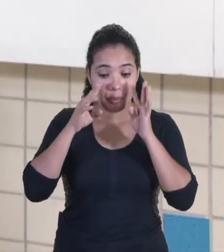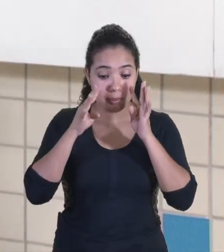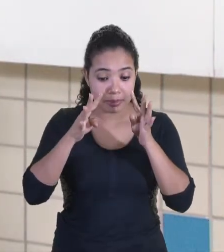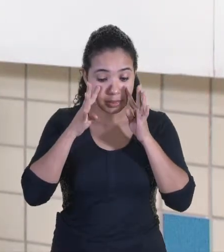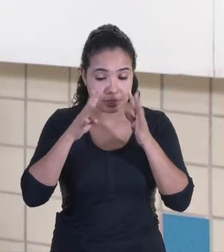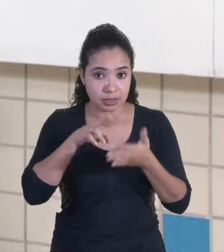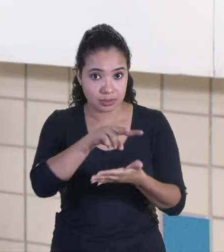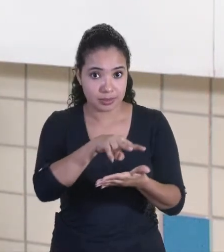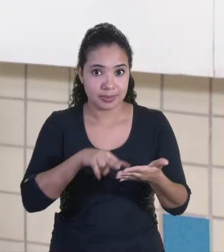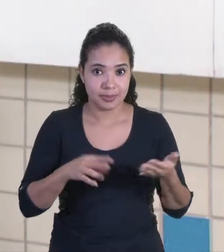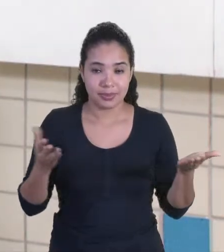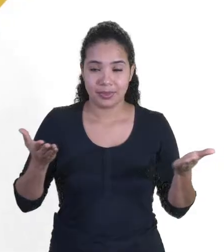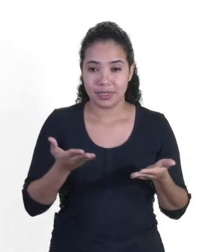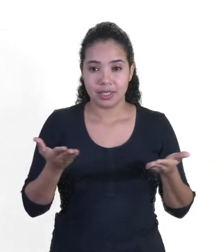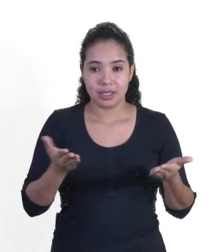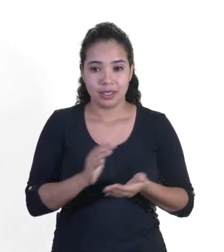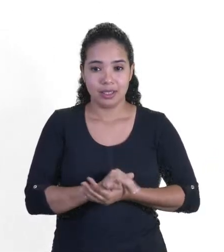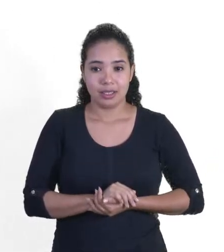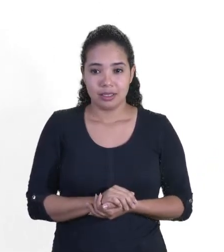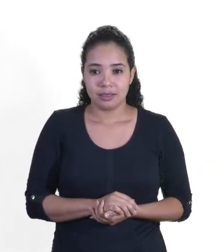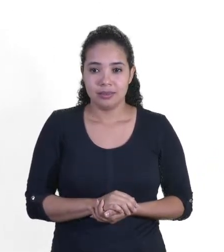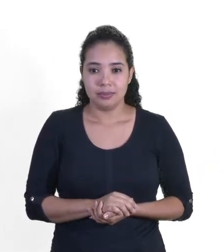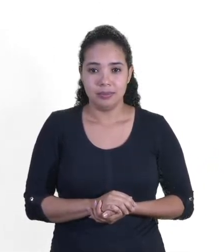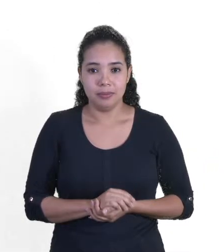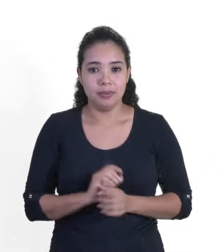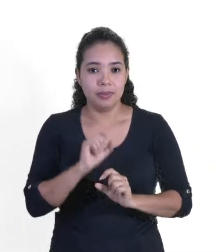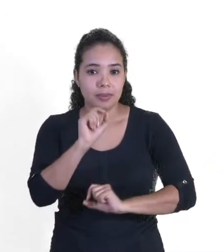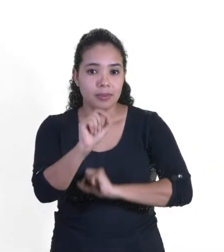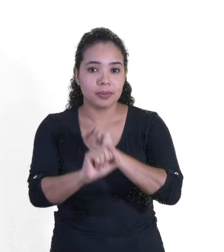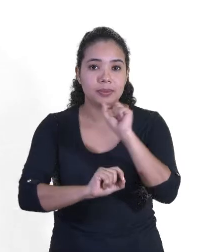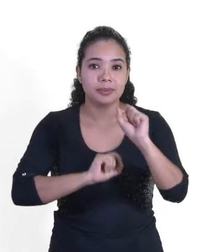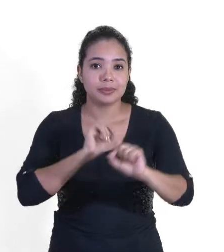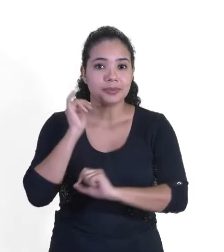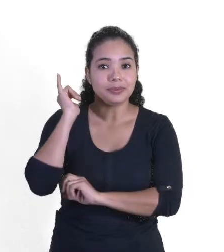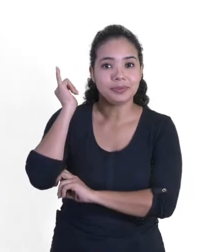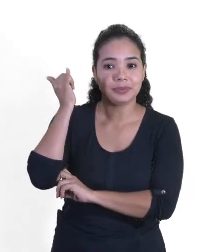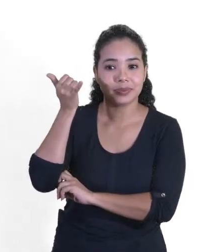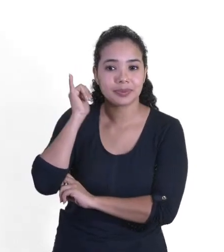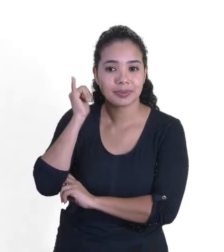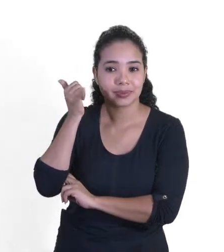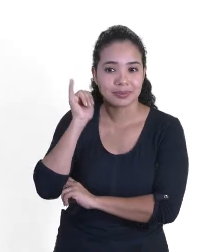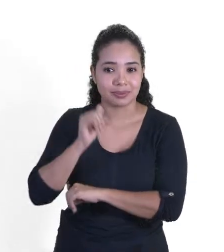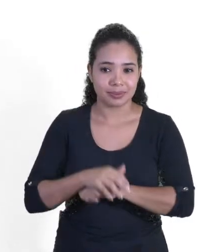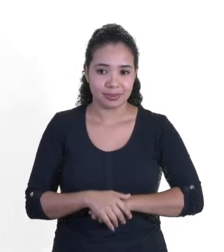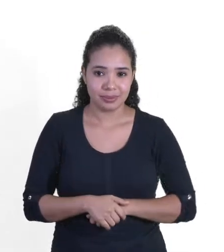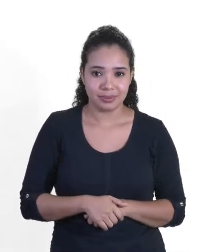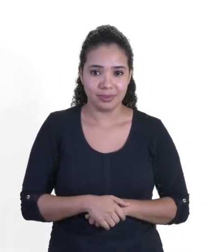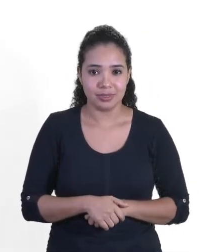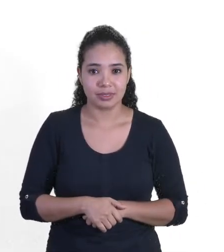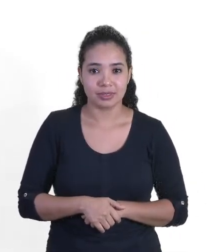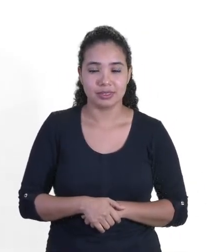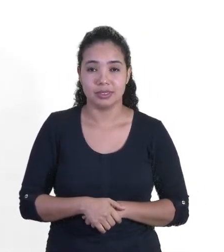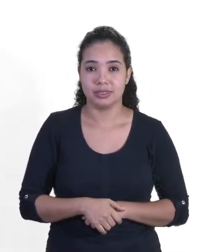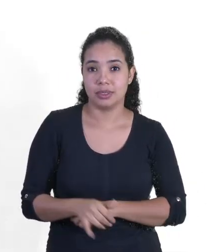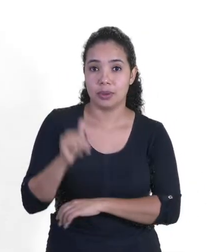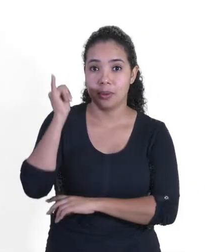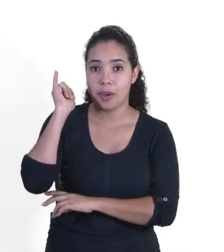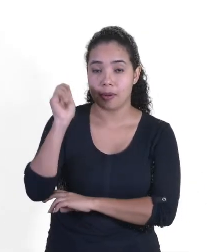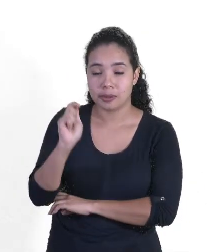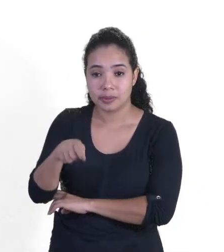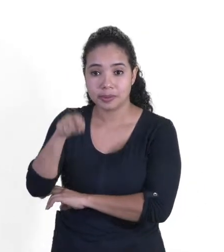que a Fava irá fazer. O que são contos de fadas? Os contos de fadas são